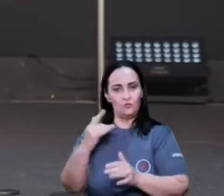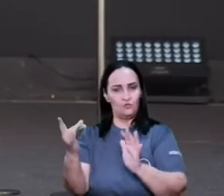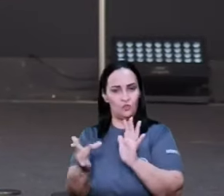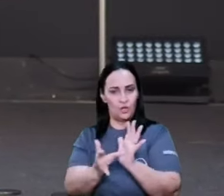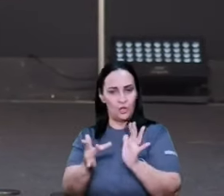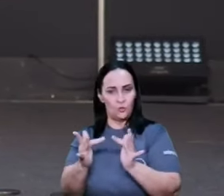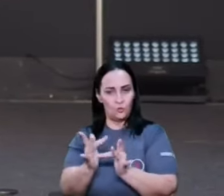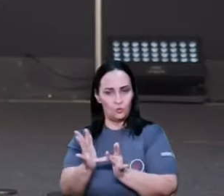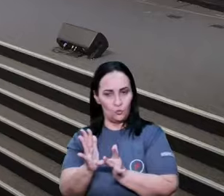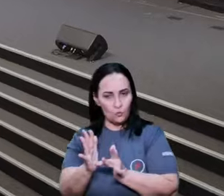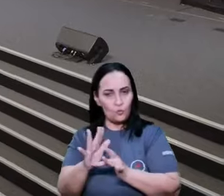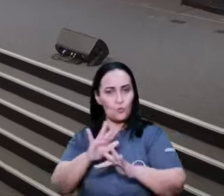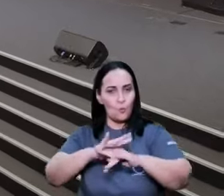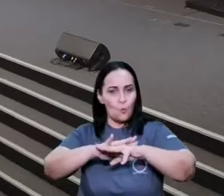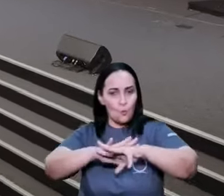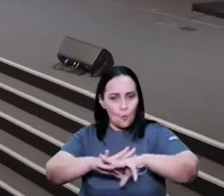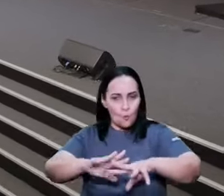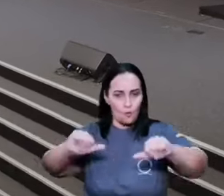hoje